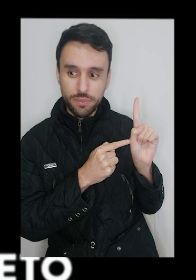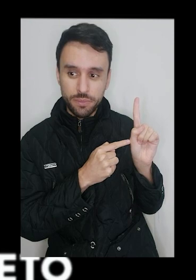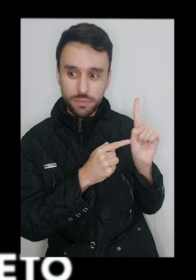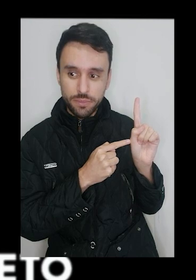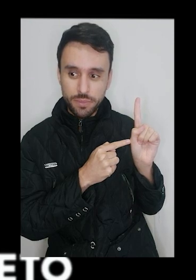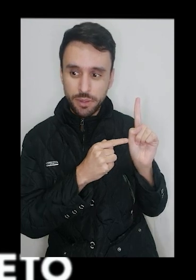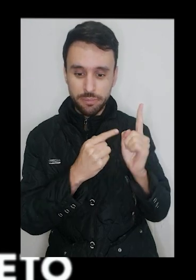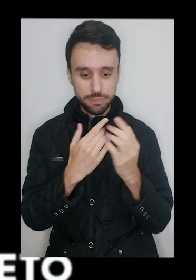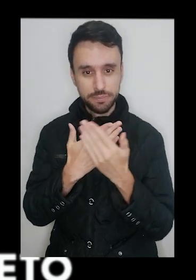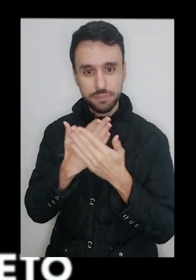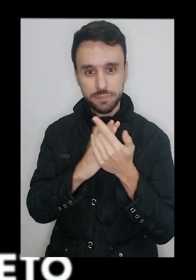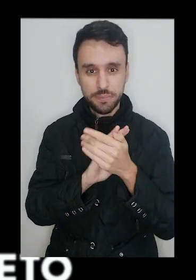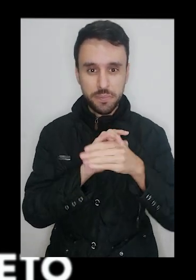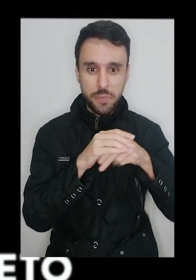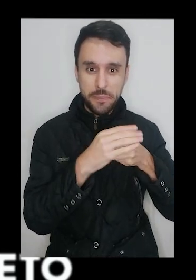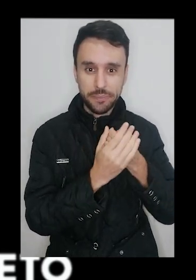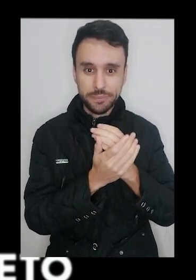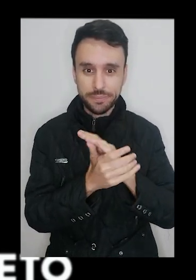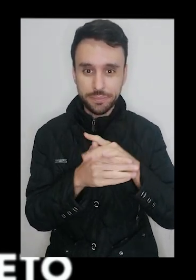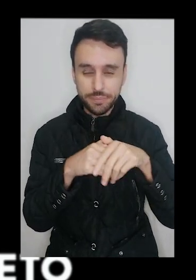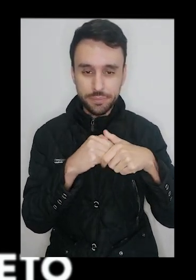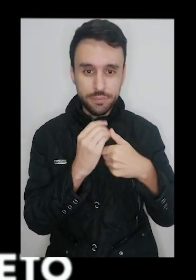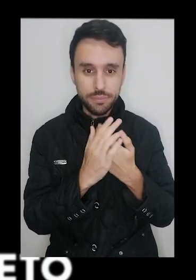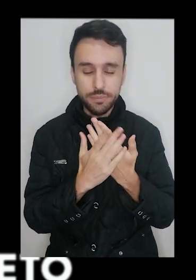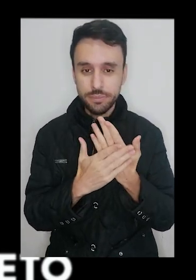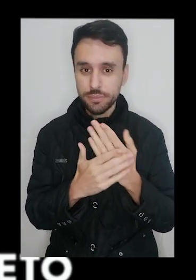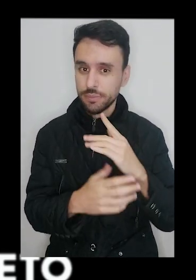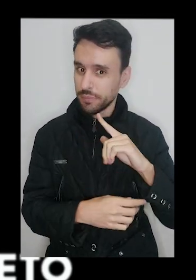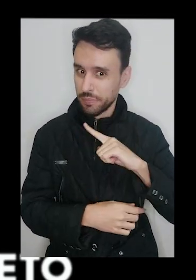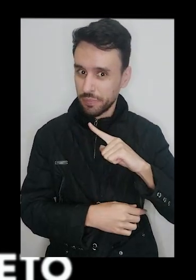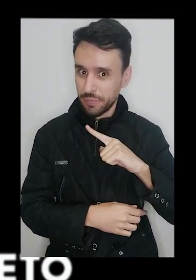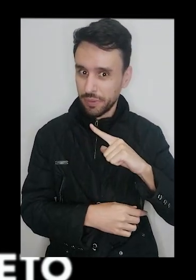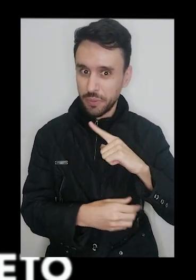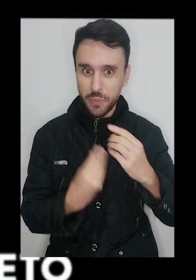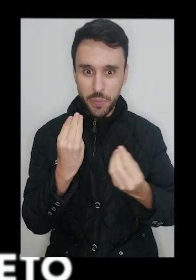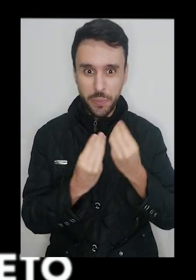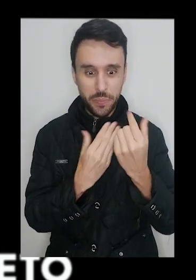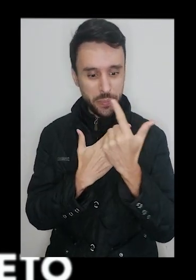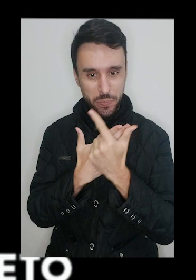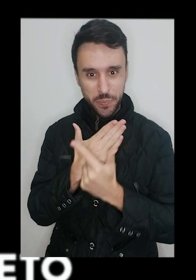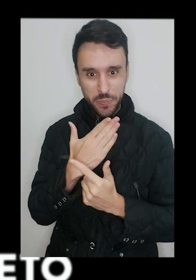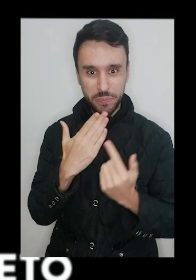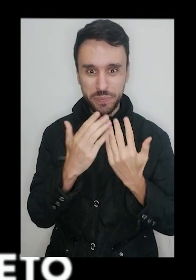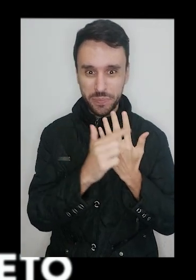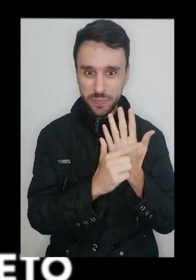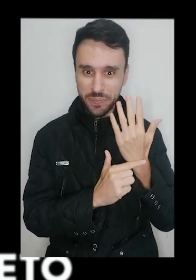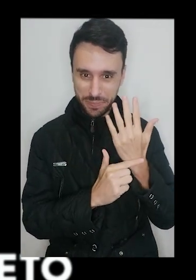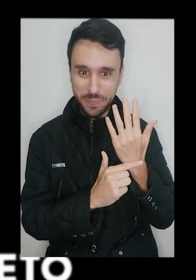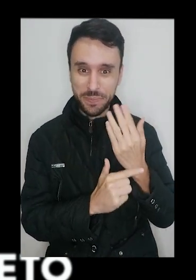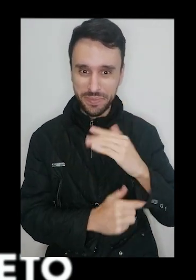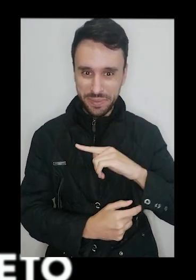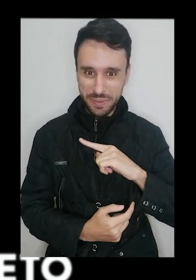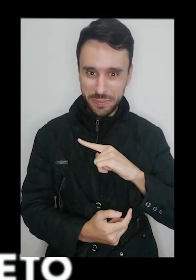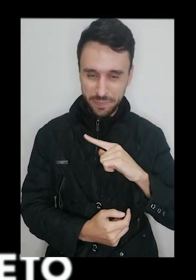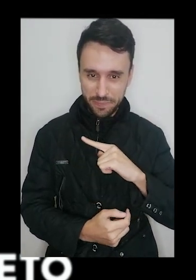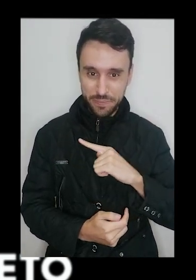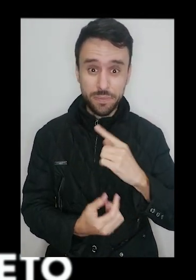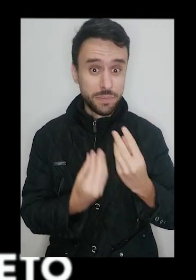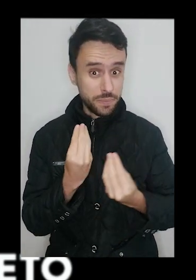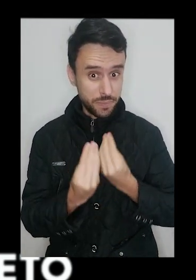Olha lá, o Léo está nos mostrando que como nós precisamos fazer a lavagem correta das